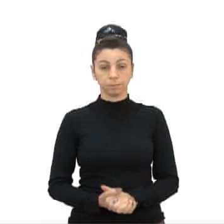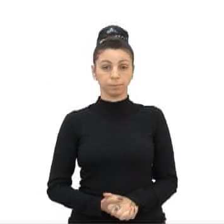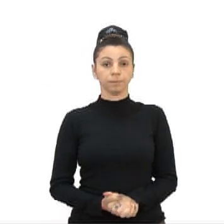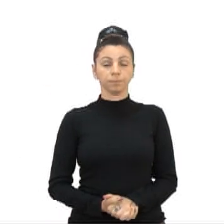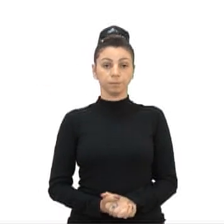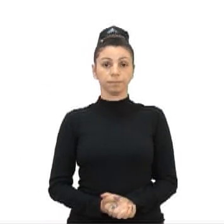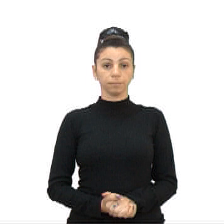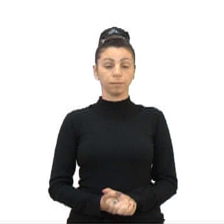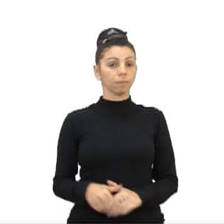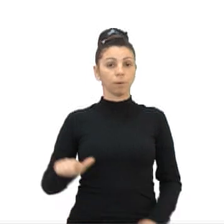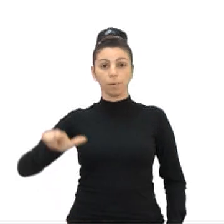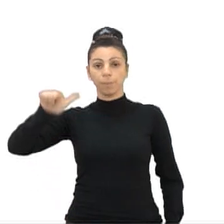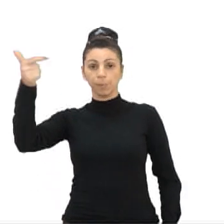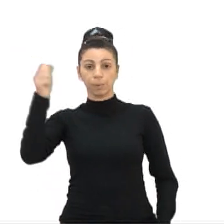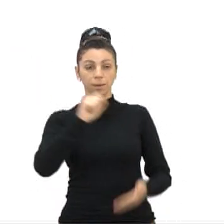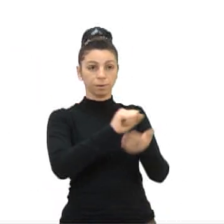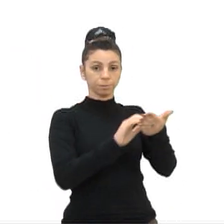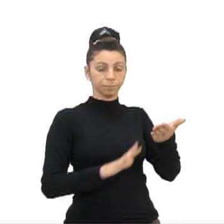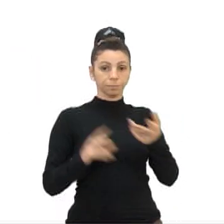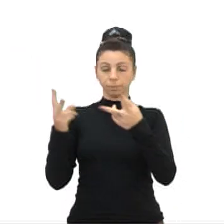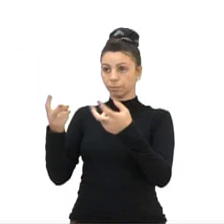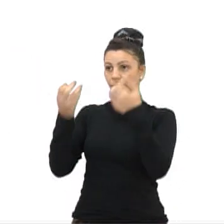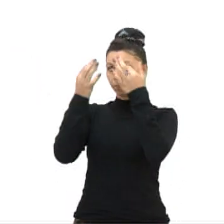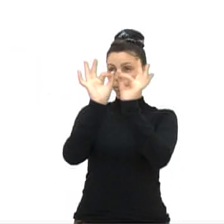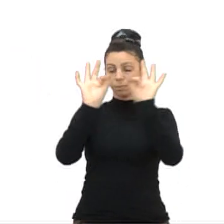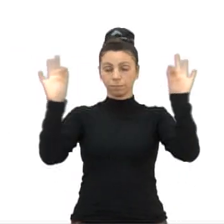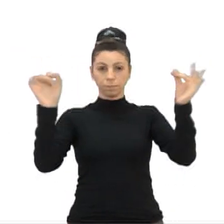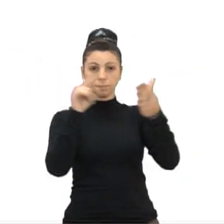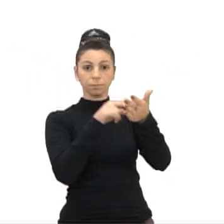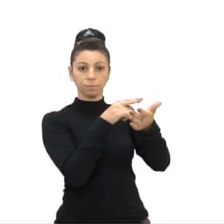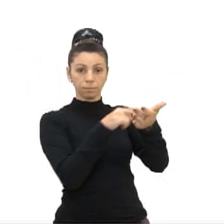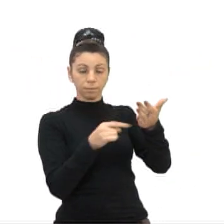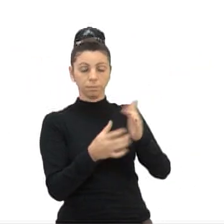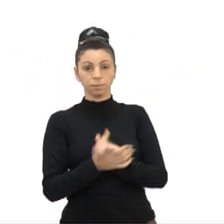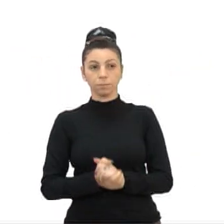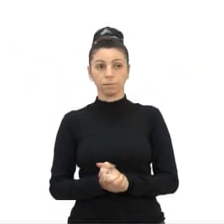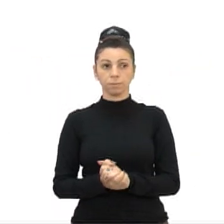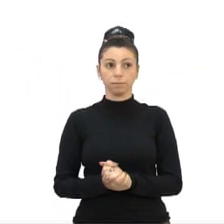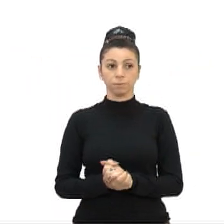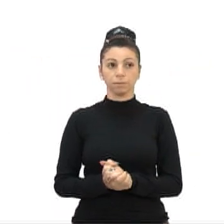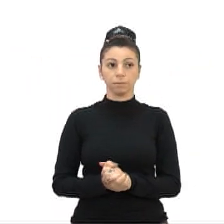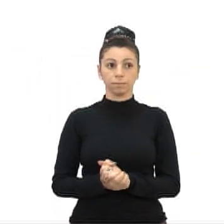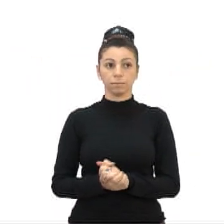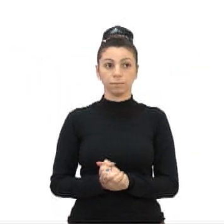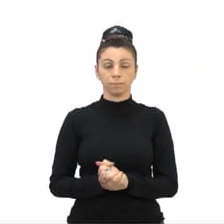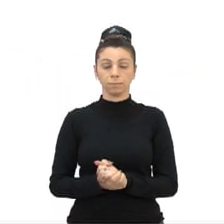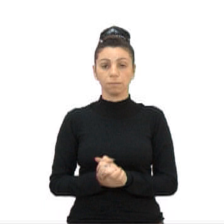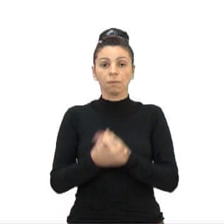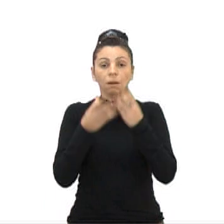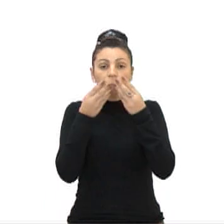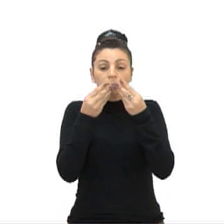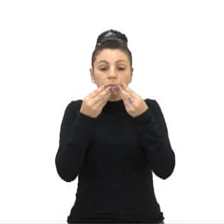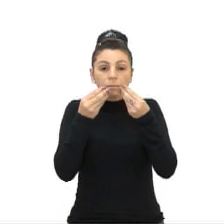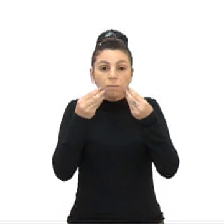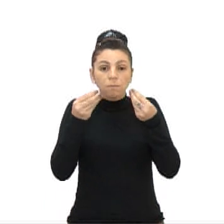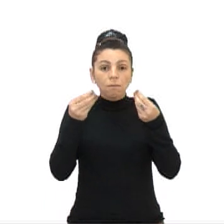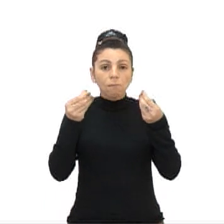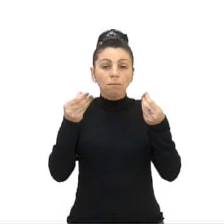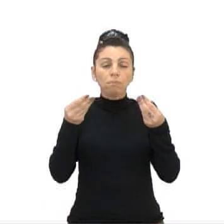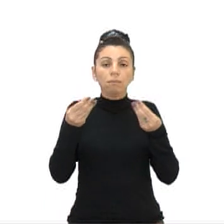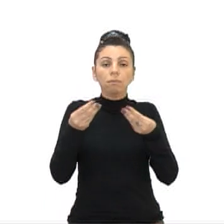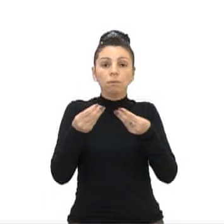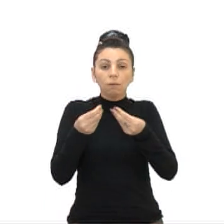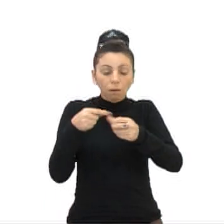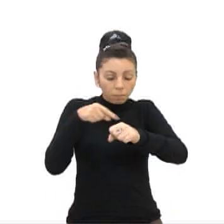Vamos agora para mais um exercício. Observe essa frase e assinale um X. Degusto assim cada detestável minuto e cultivo também